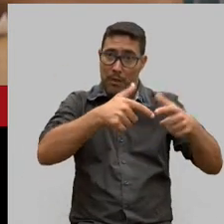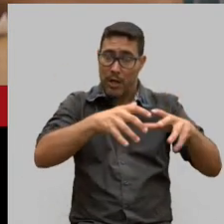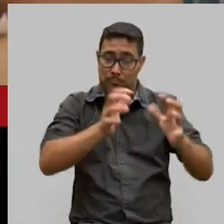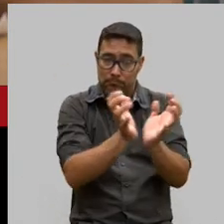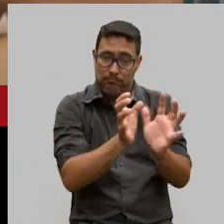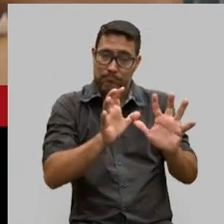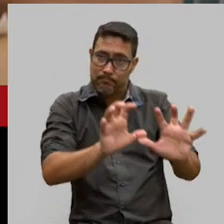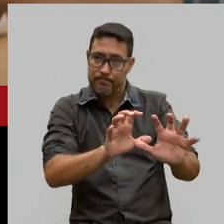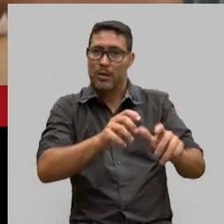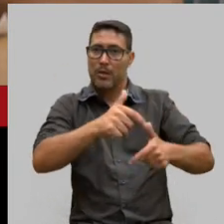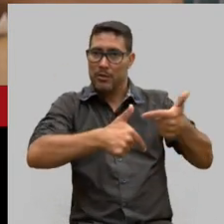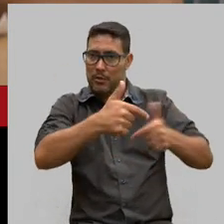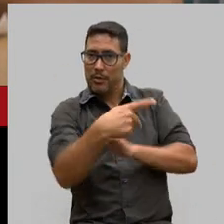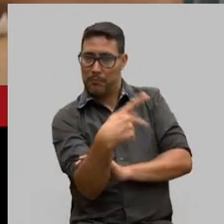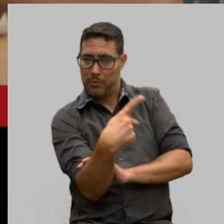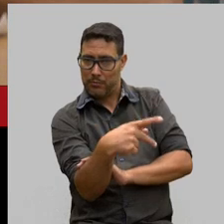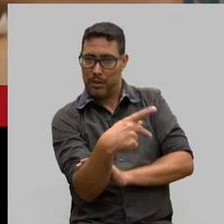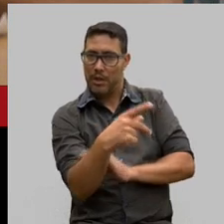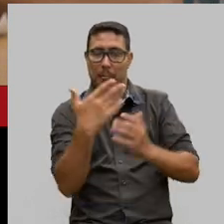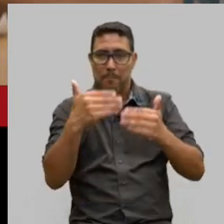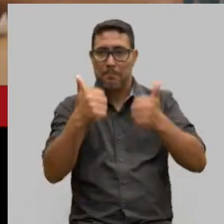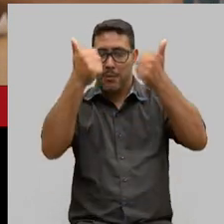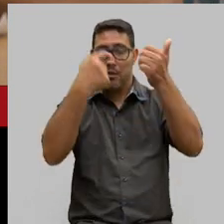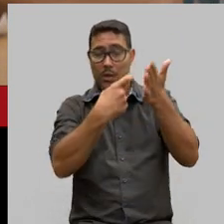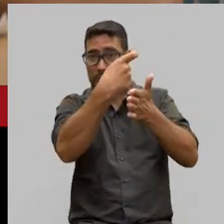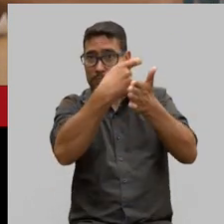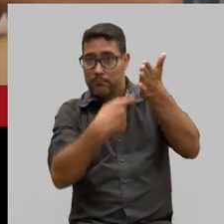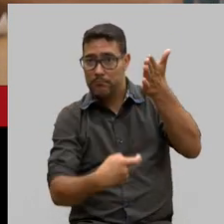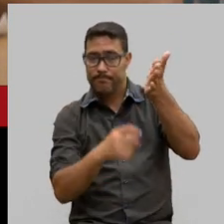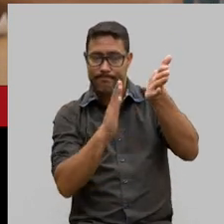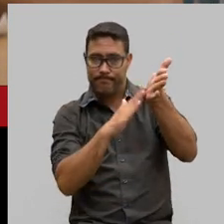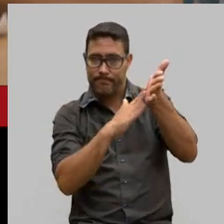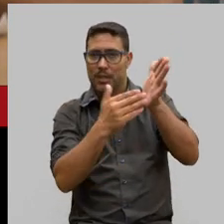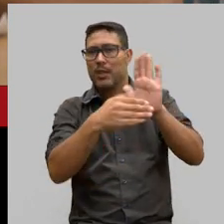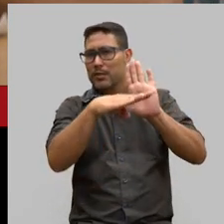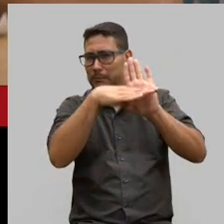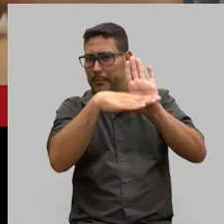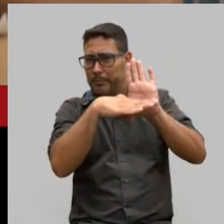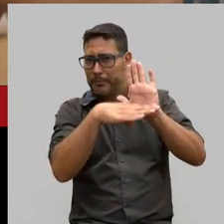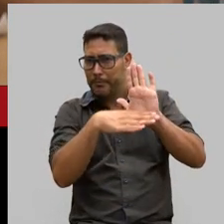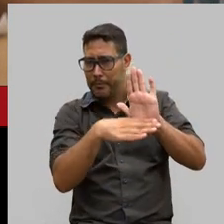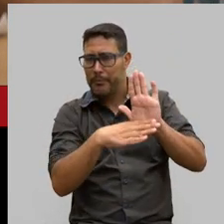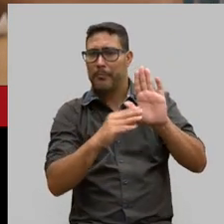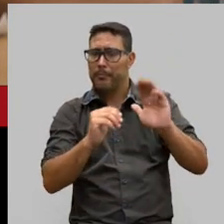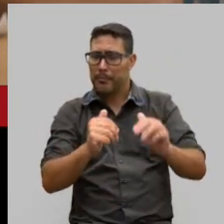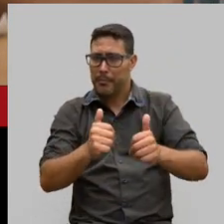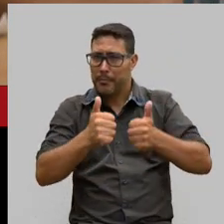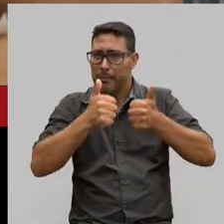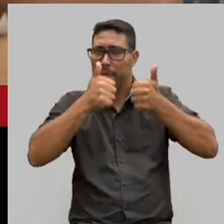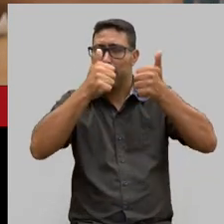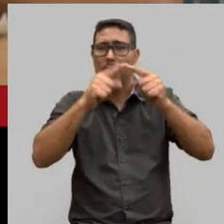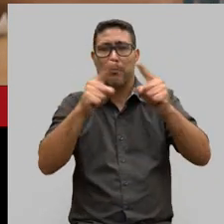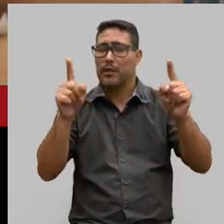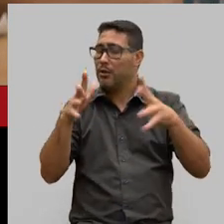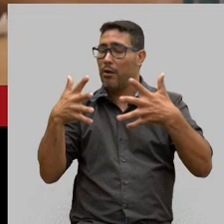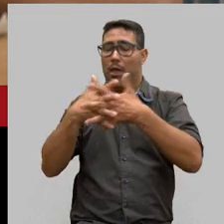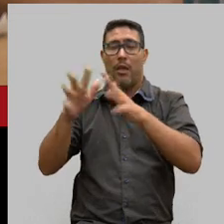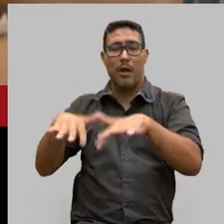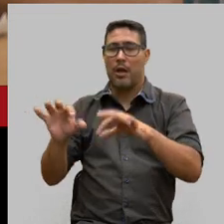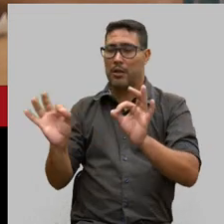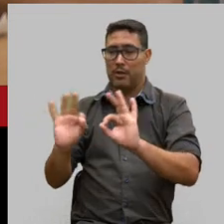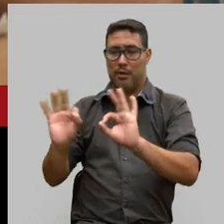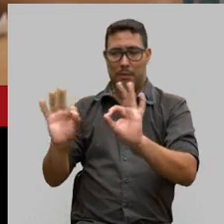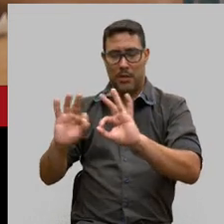para adequar o texto da Norma de maneira que seus comandos não invadam O Rol de atribuições do